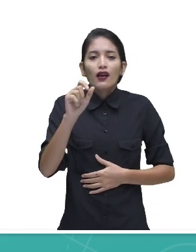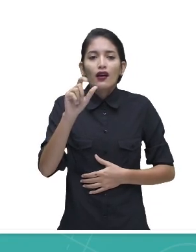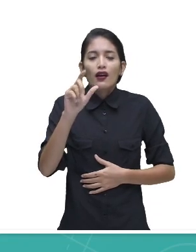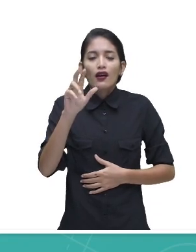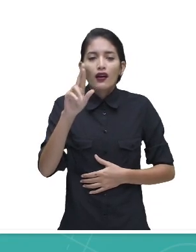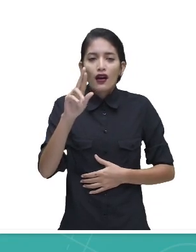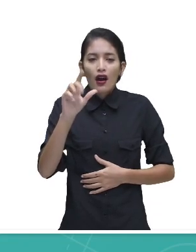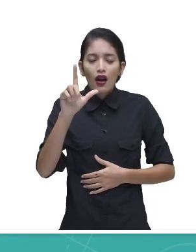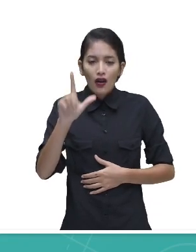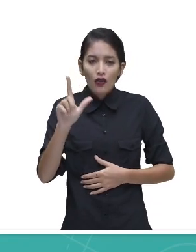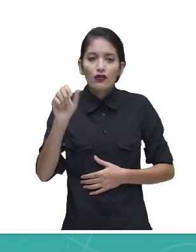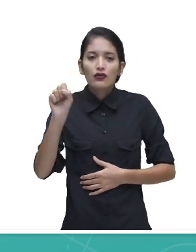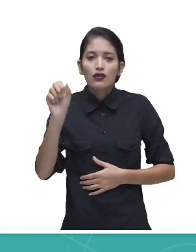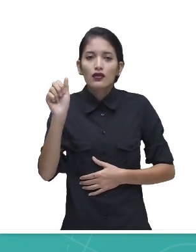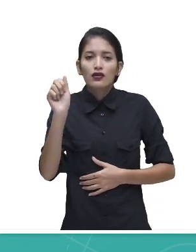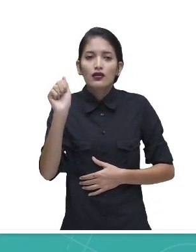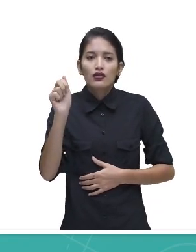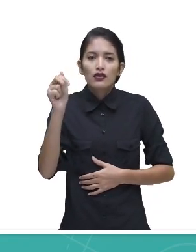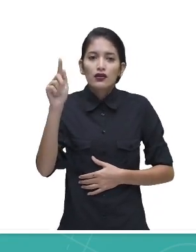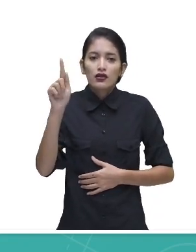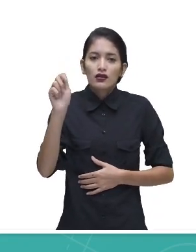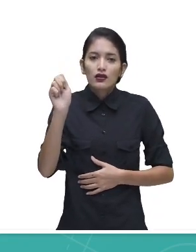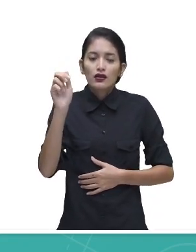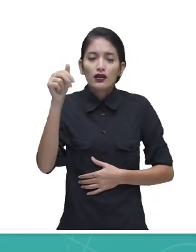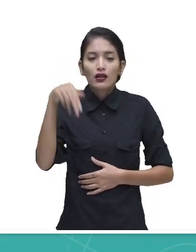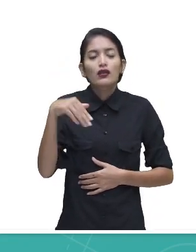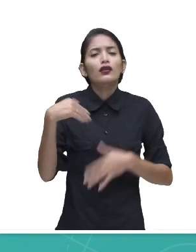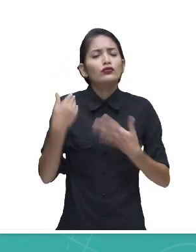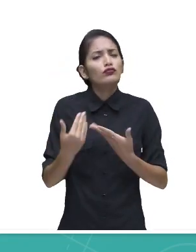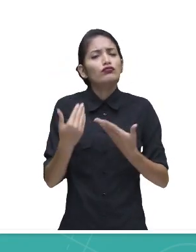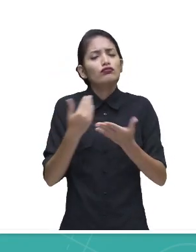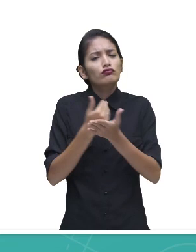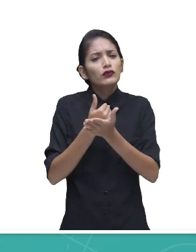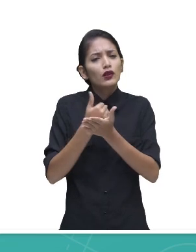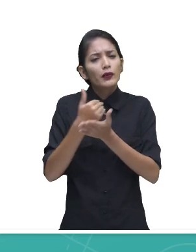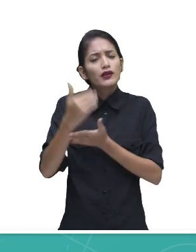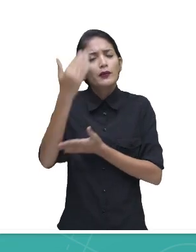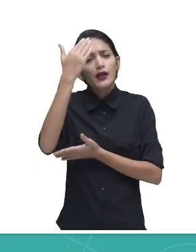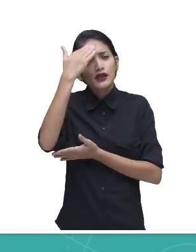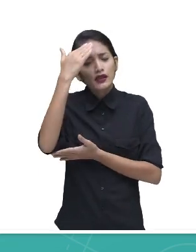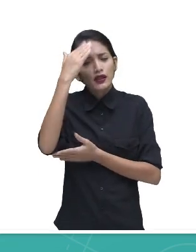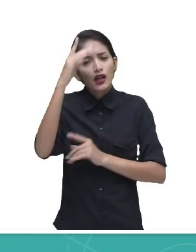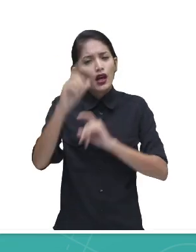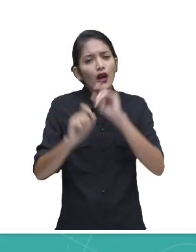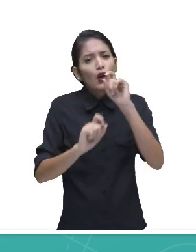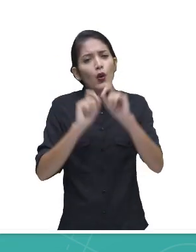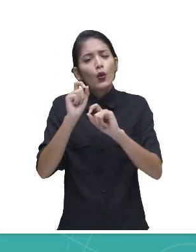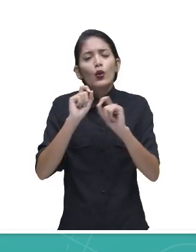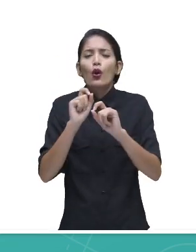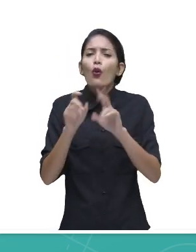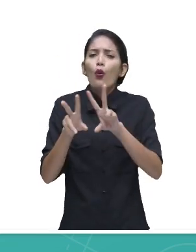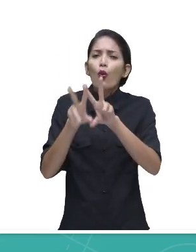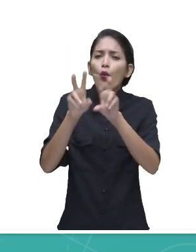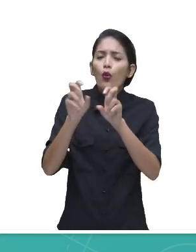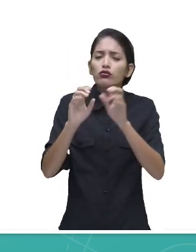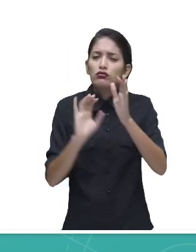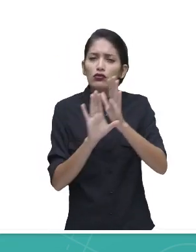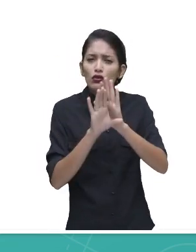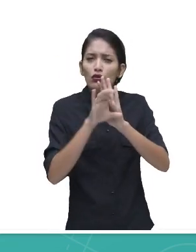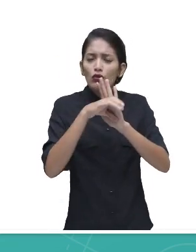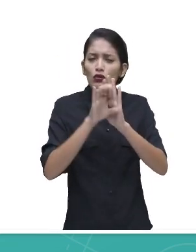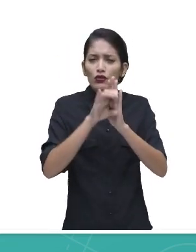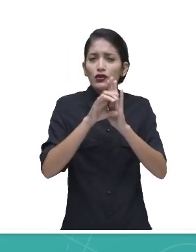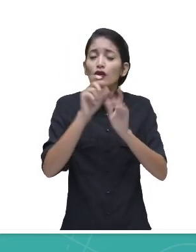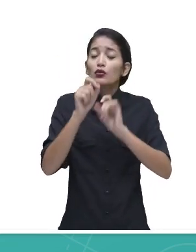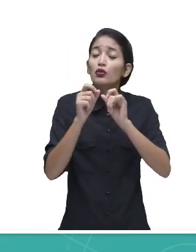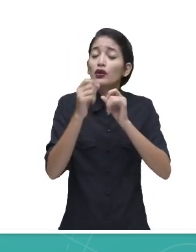iniciar, Carl Sagan, e a gente vai iniciar para entender a definição do universo com o que ele